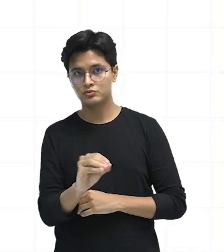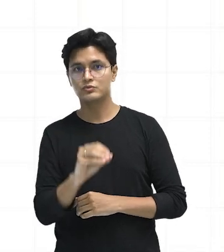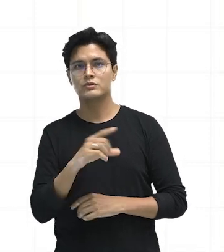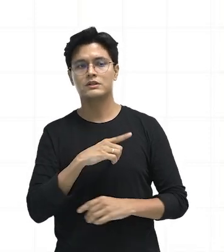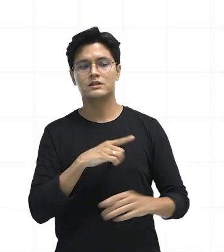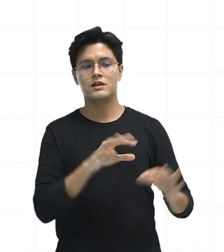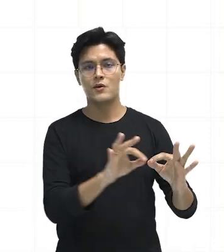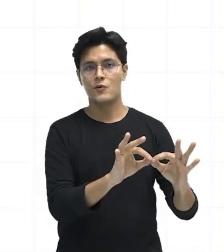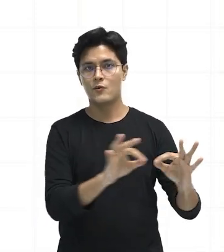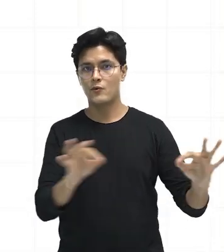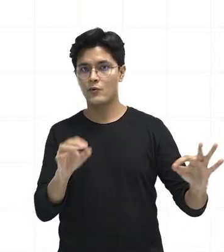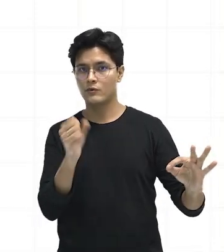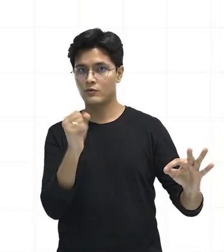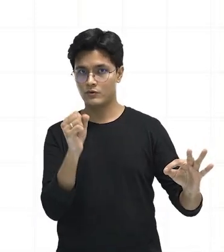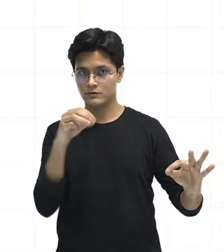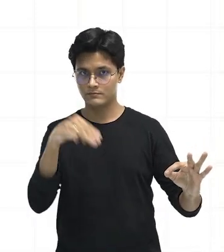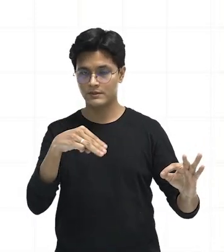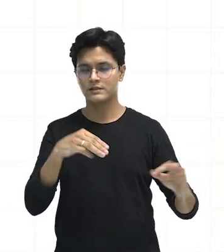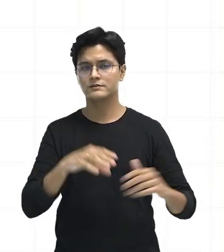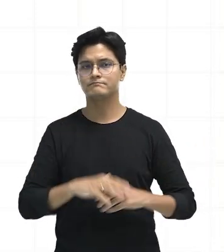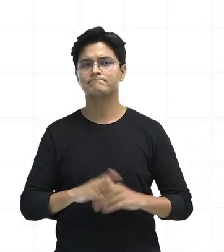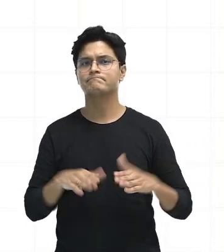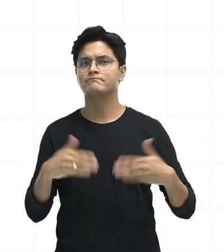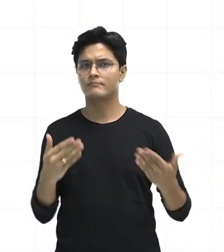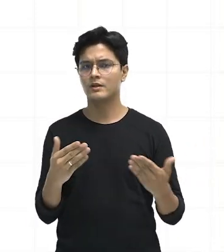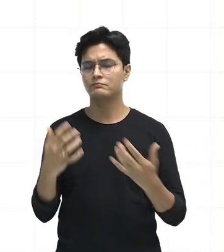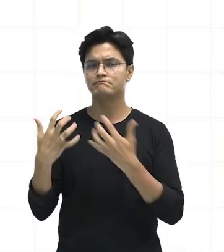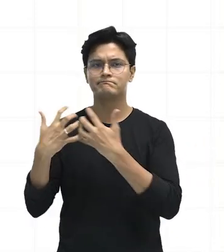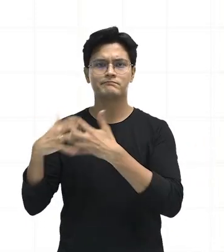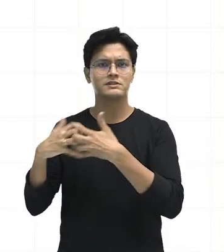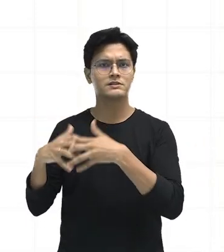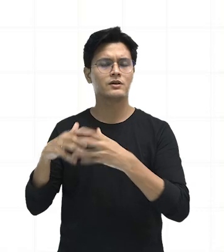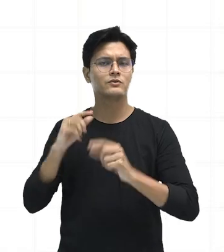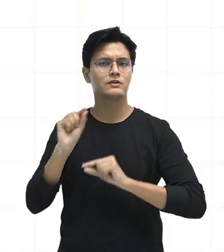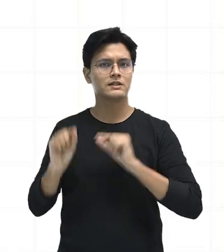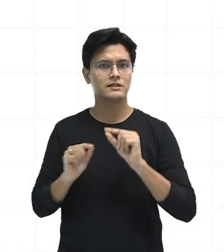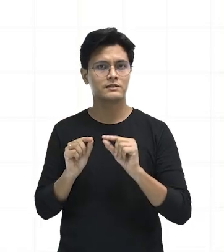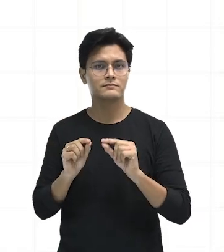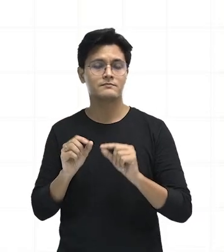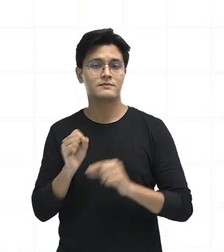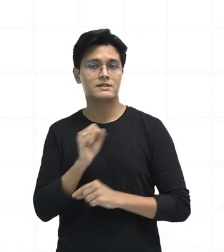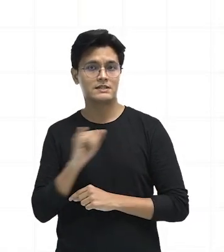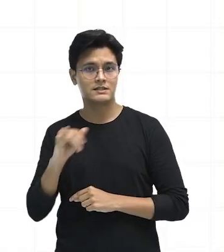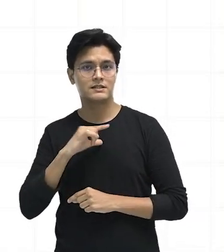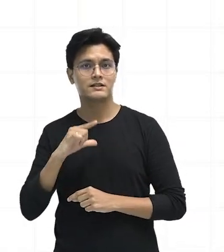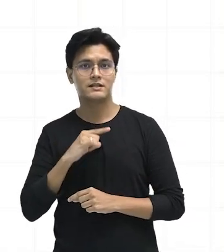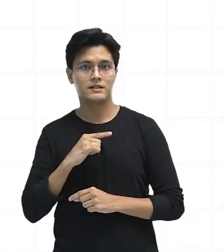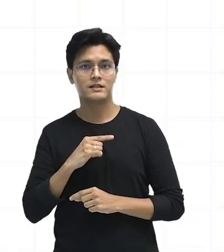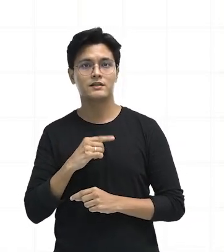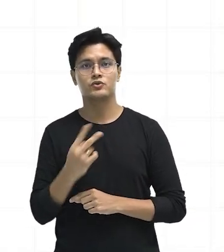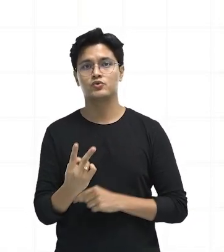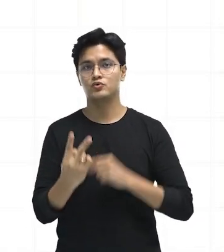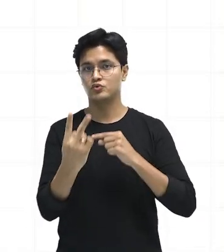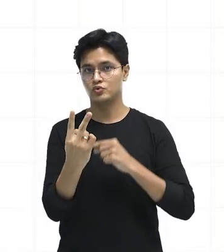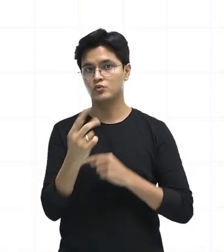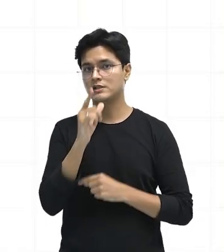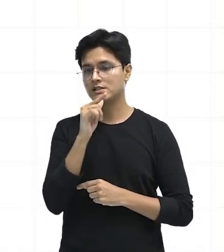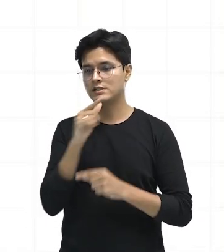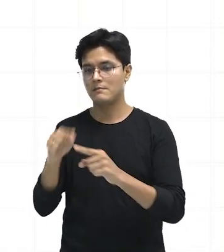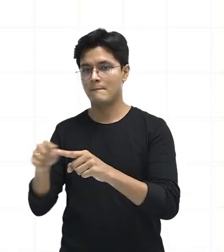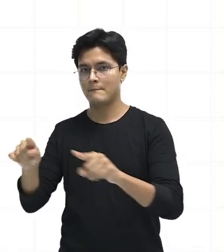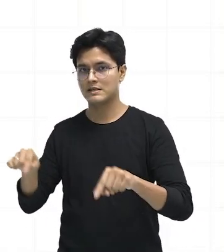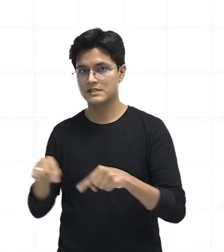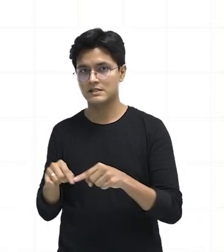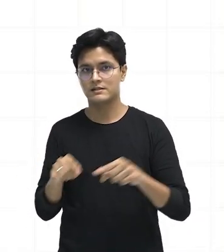metros de comprimento. E aí vamos pensar no seguinte, pessoal. Se eu tenho duas piscinas, onde essas